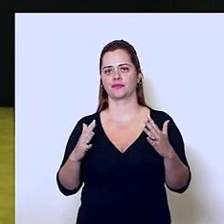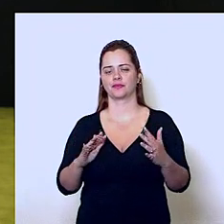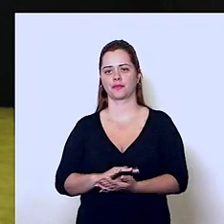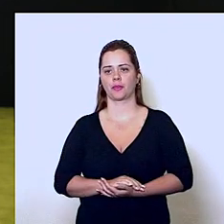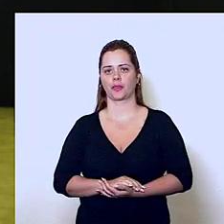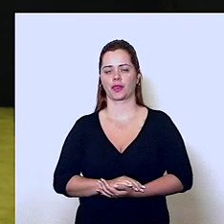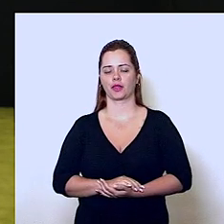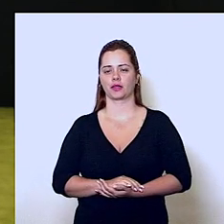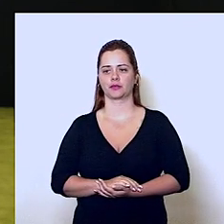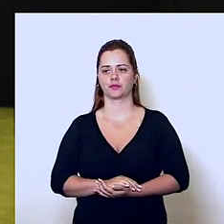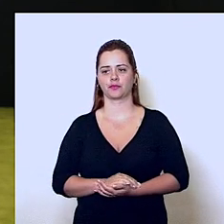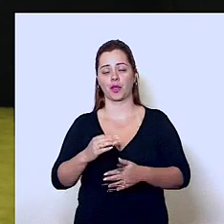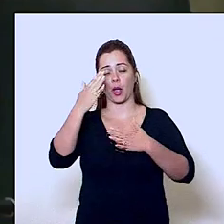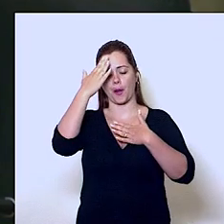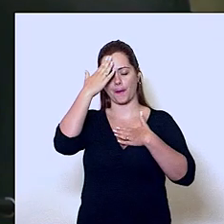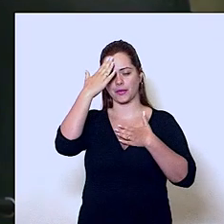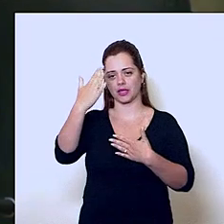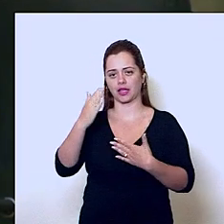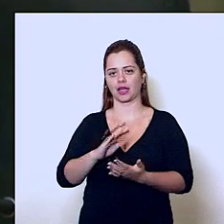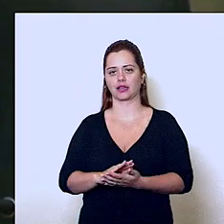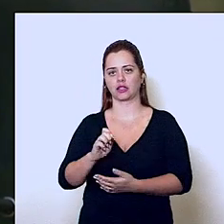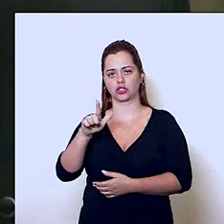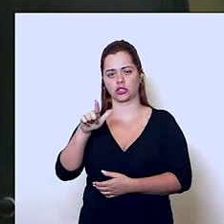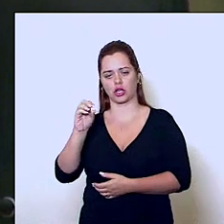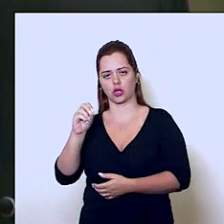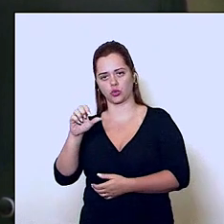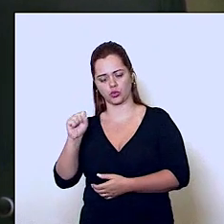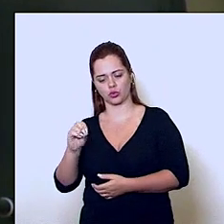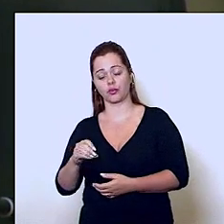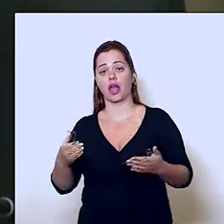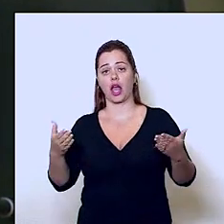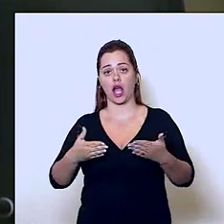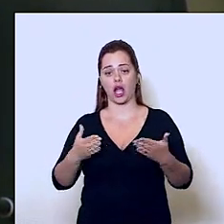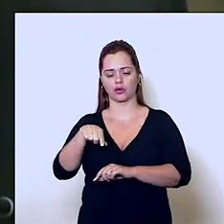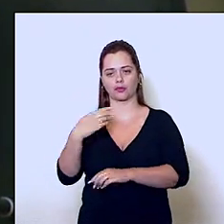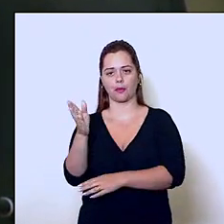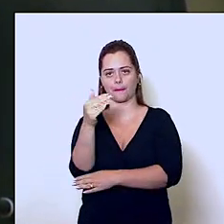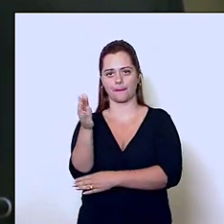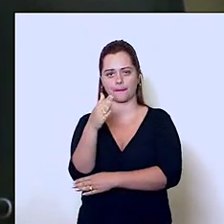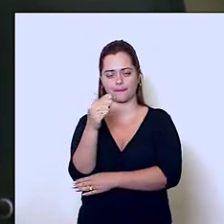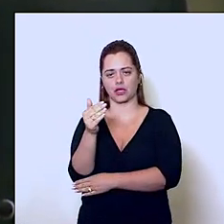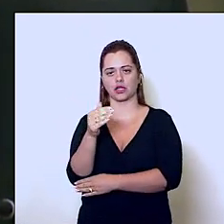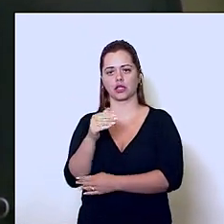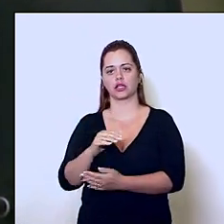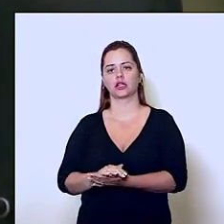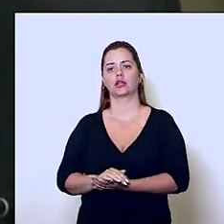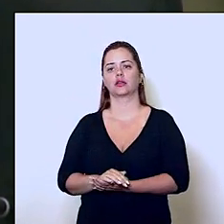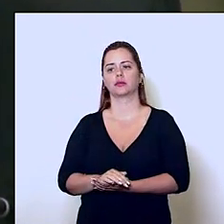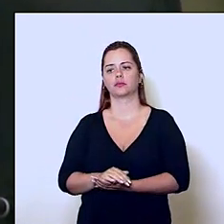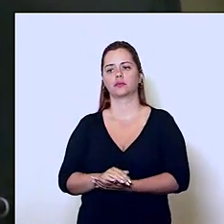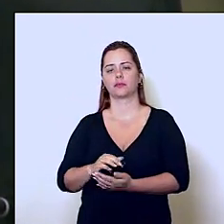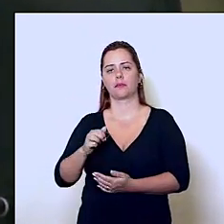Muito obrigada, Gelson. A nossa próxima painelista é a embaixadora Maria Estela Pompeu Brasil Frota, diretora do Instituto Rio Branco e